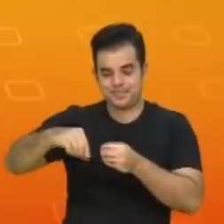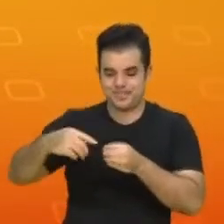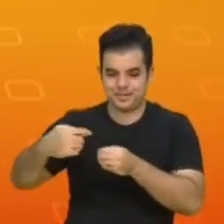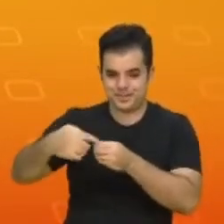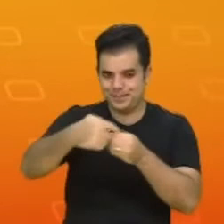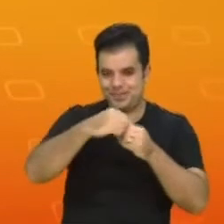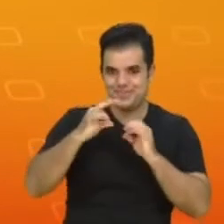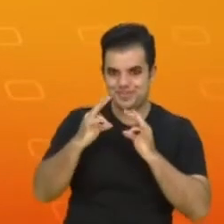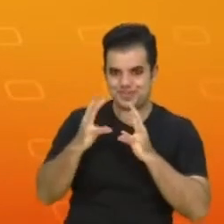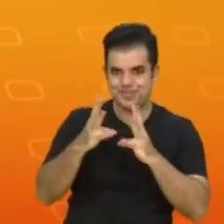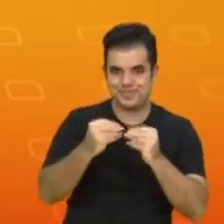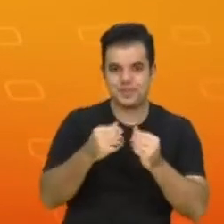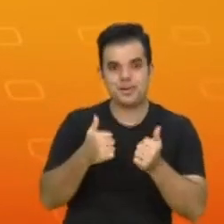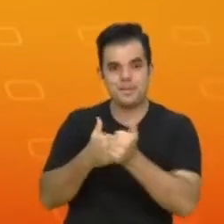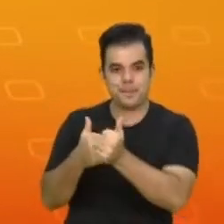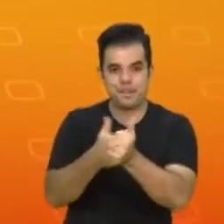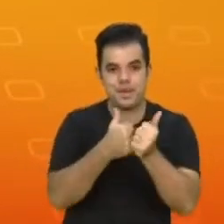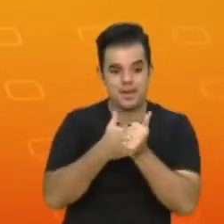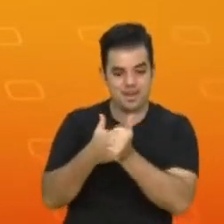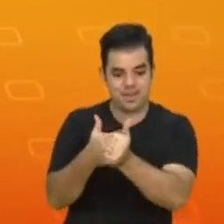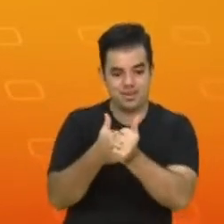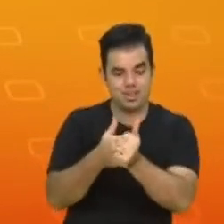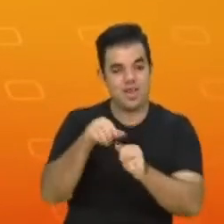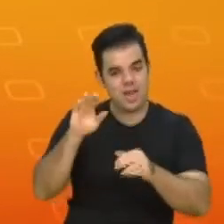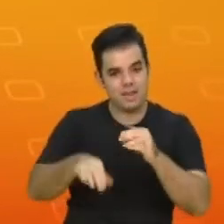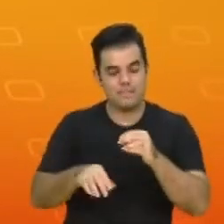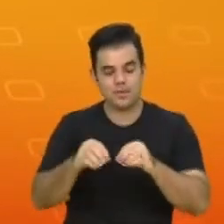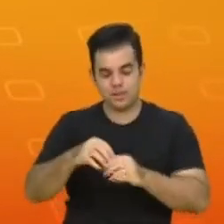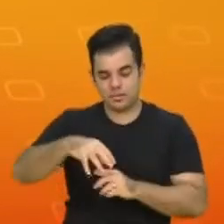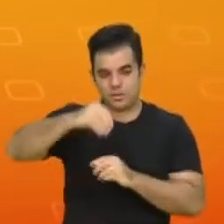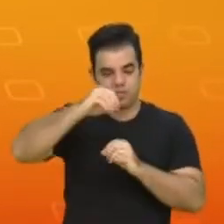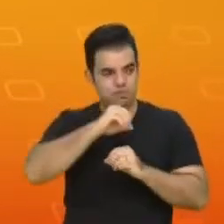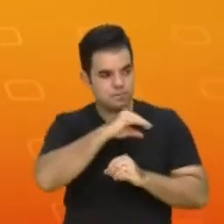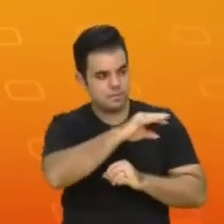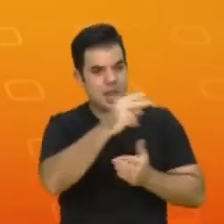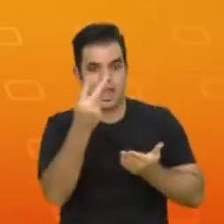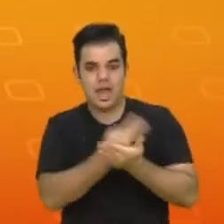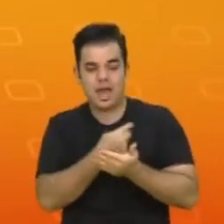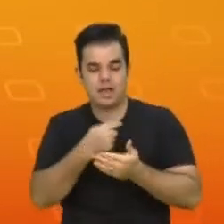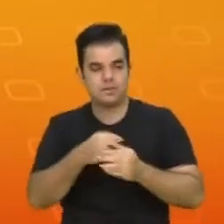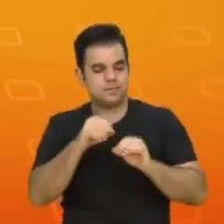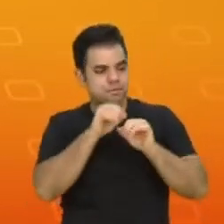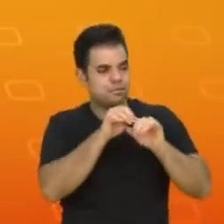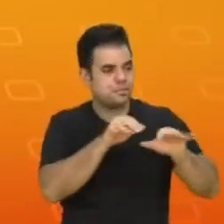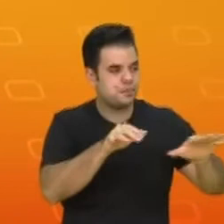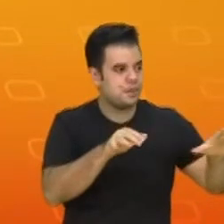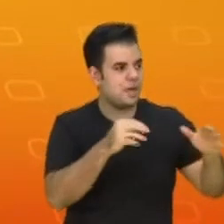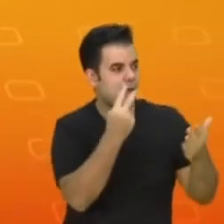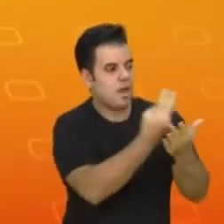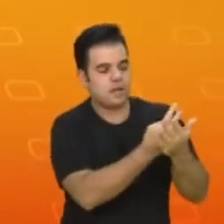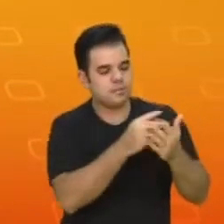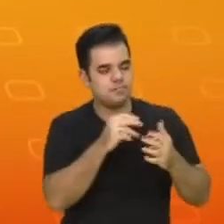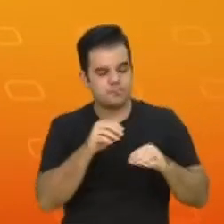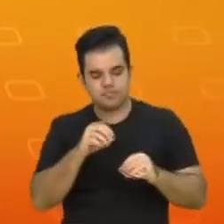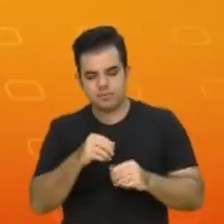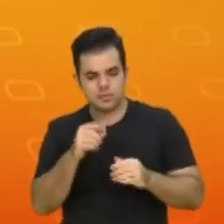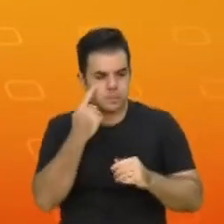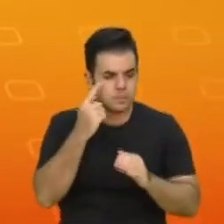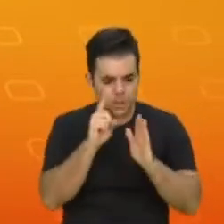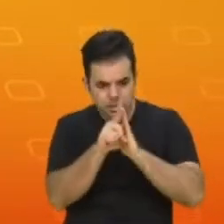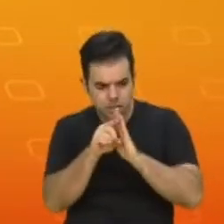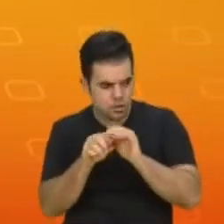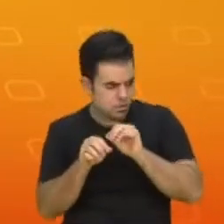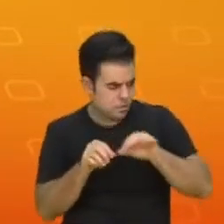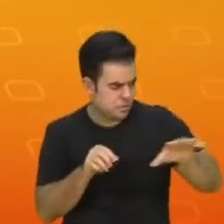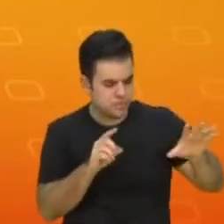esse receber de repente um sinal errado ou outro. Então a gente está sempre atuando para garantir que aquele usuário de fato está recebendo o sinal correto, né? Porque